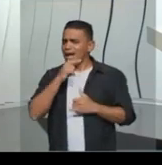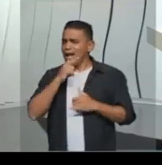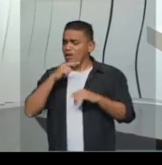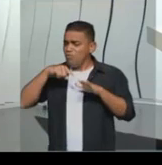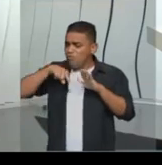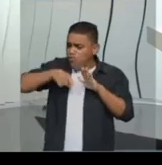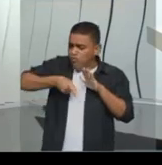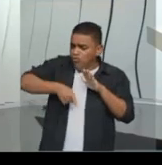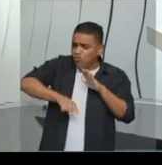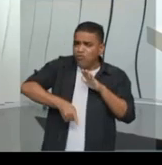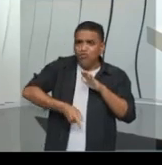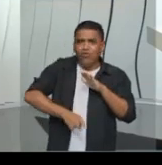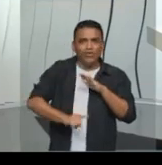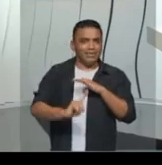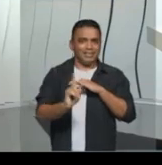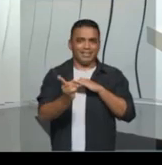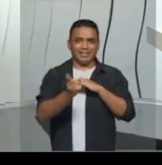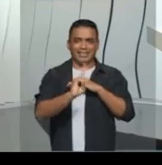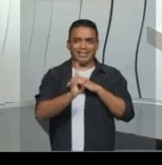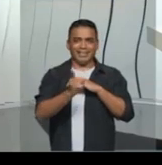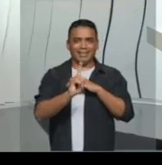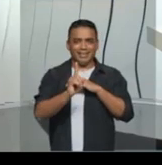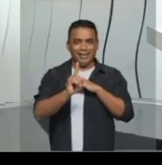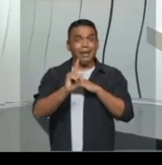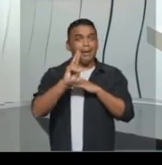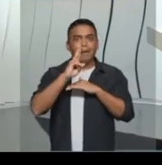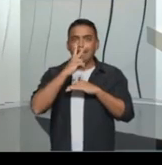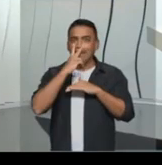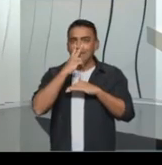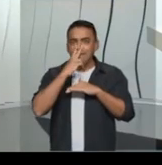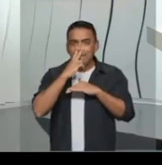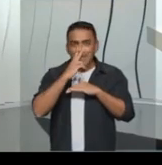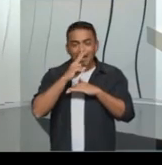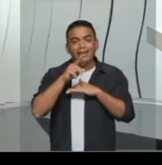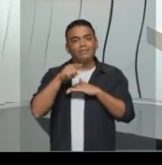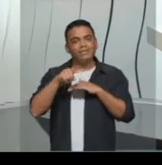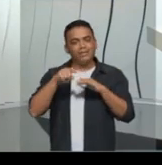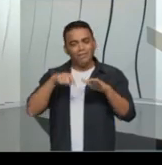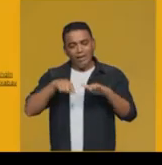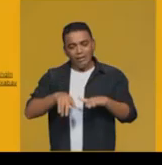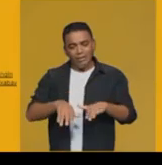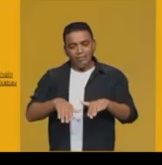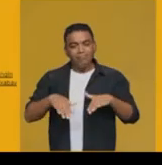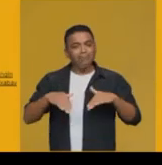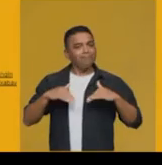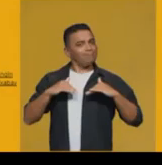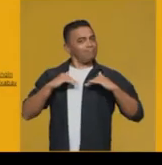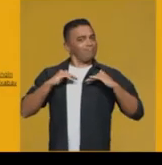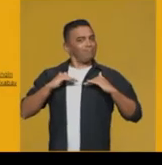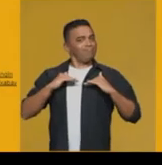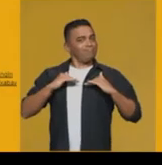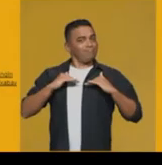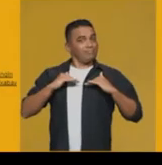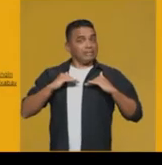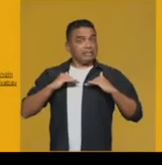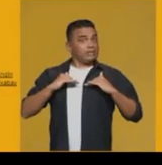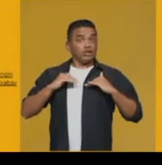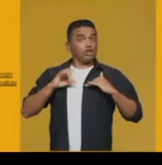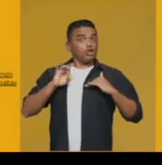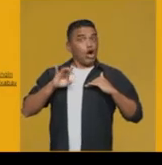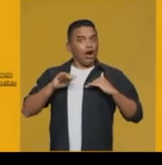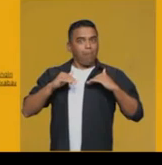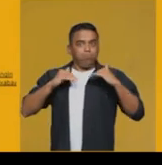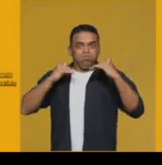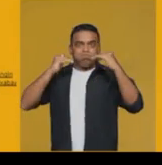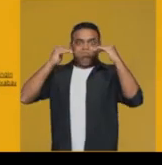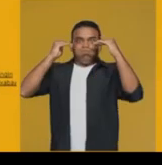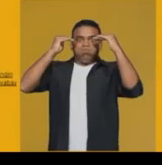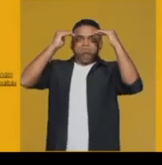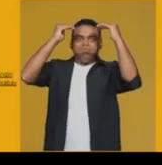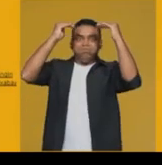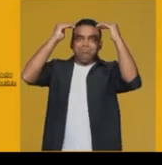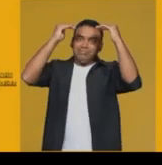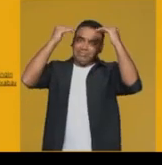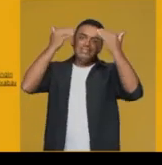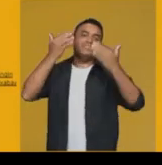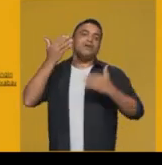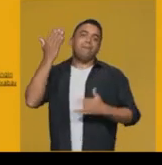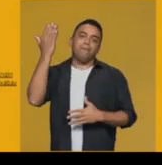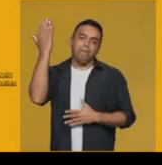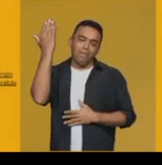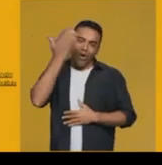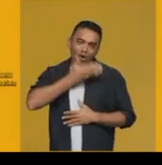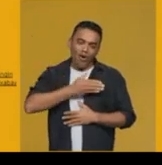olha, parece que você enxerga o fundo mais acima do que ele realmente está. Essa é uma das provas